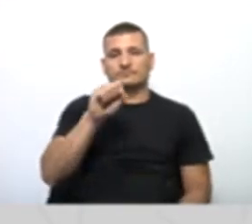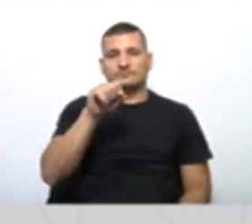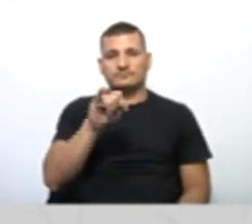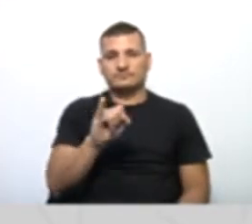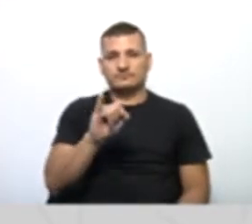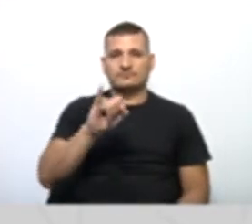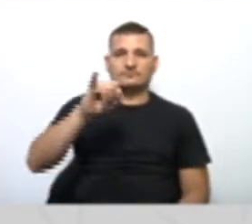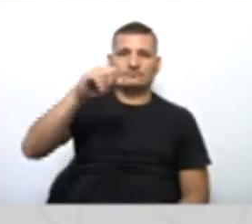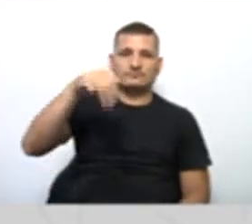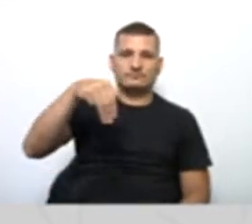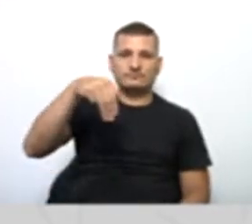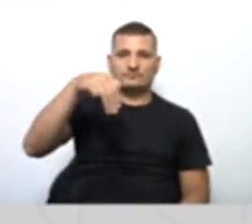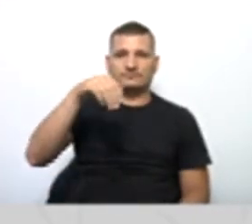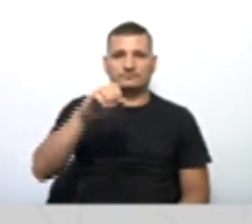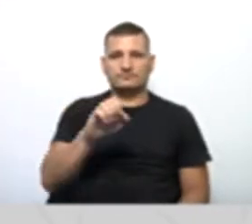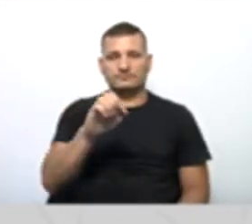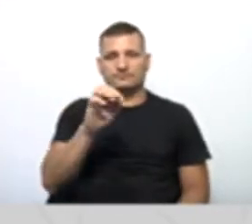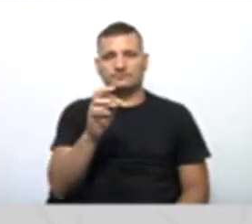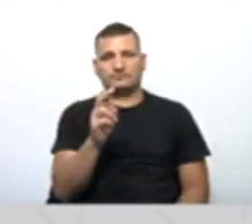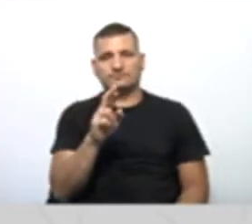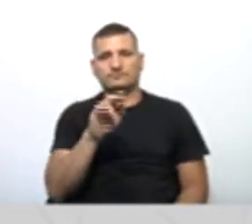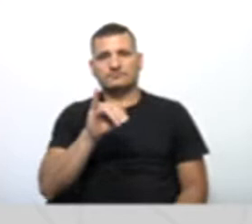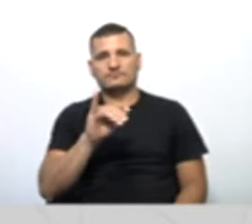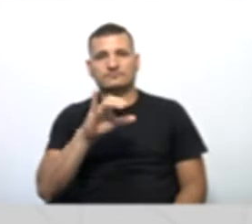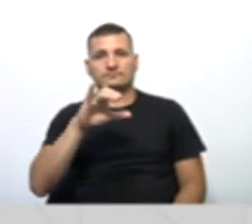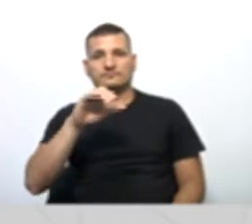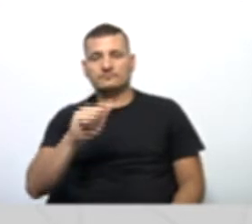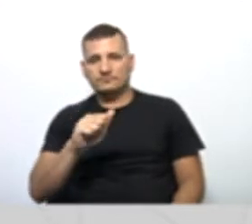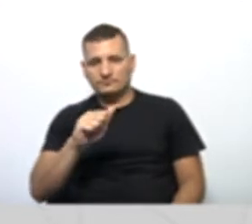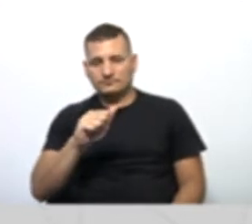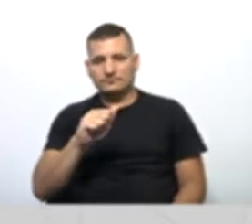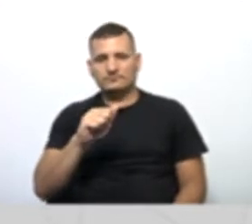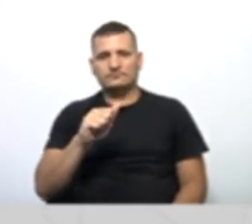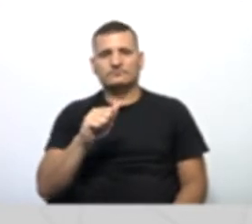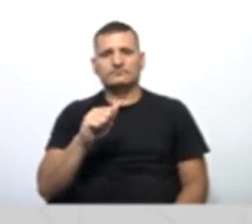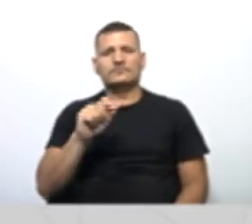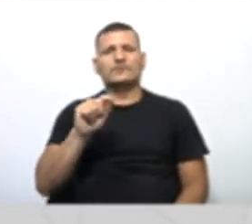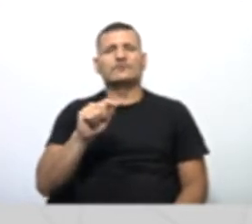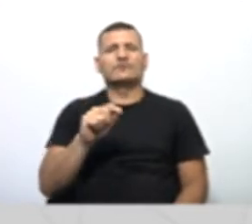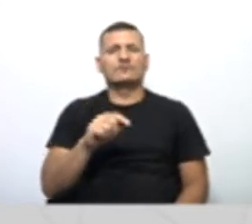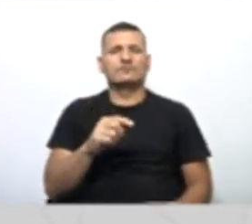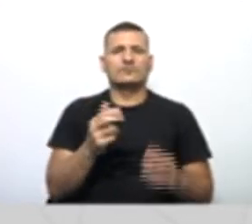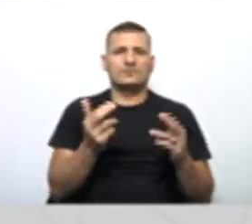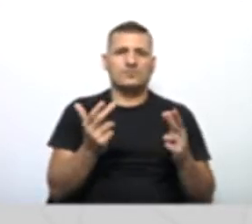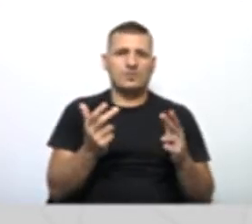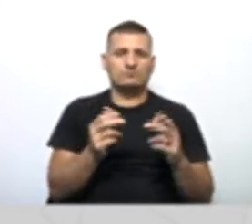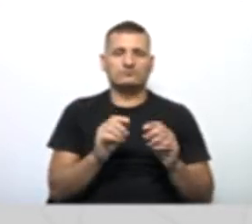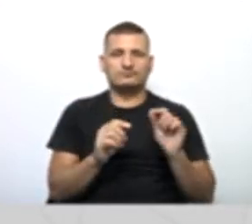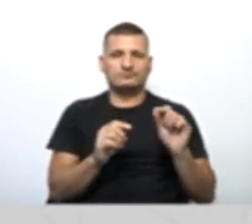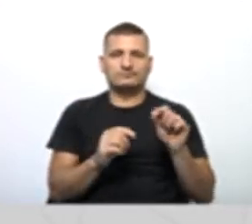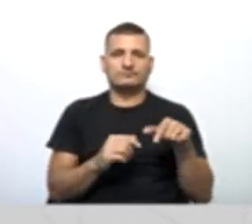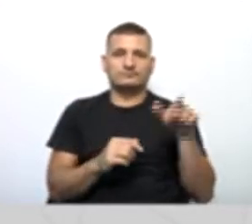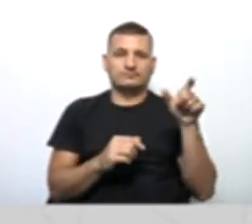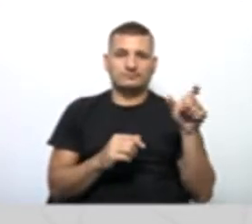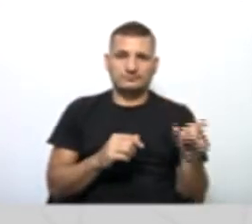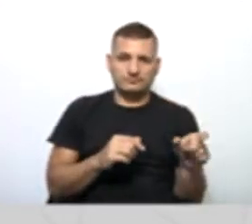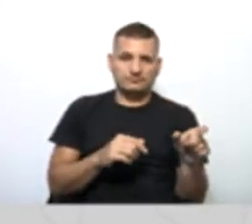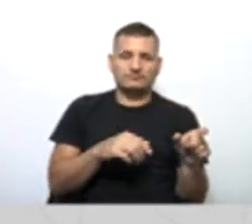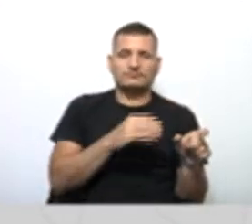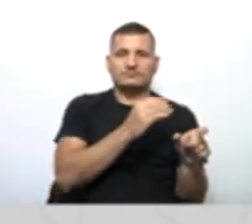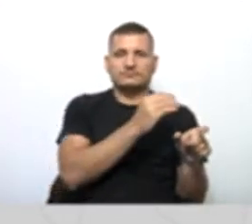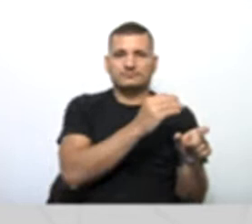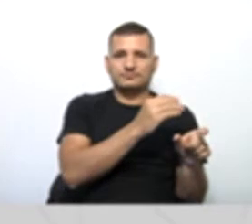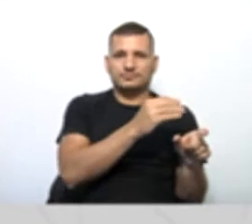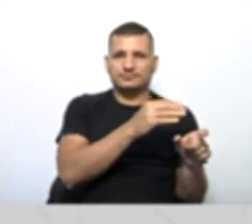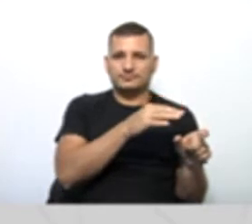também conhecida como chave secreta. E ela é o quê? É uma única chave conhecida entre o remetente e o destinatário das